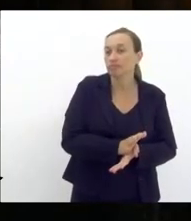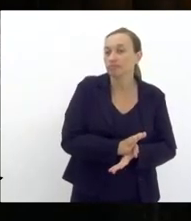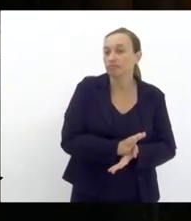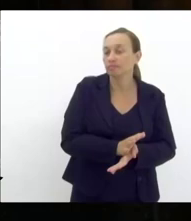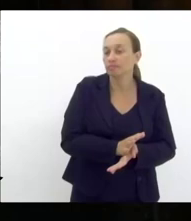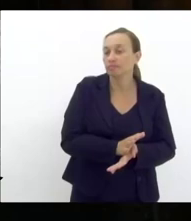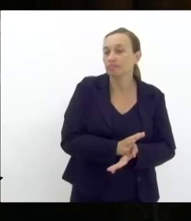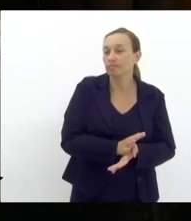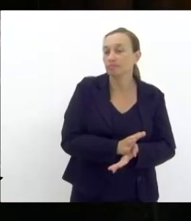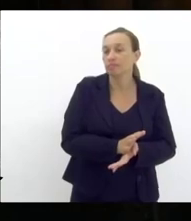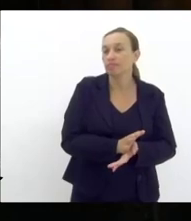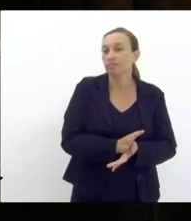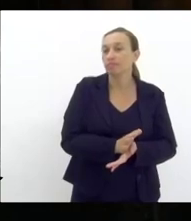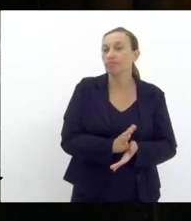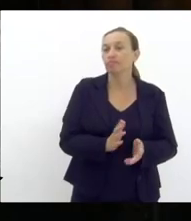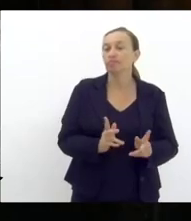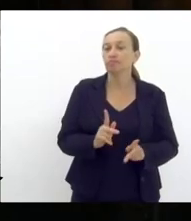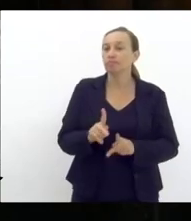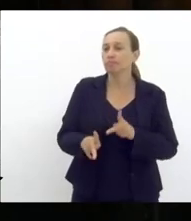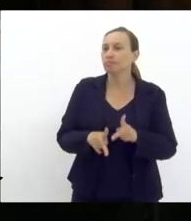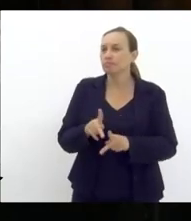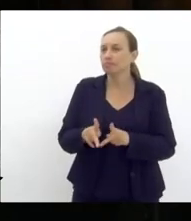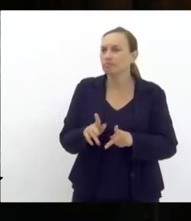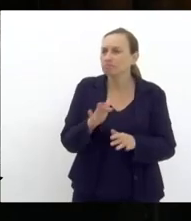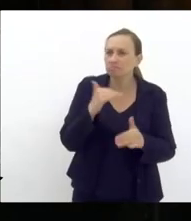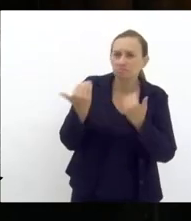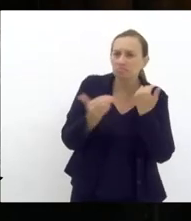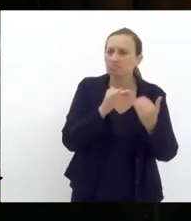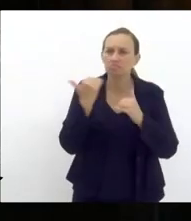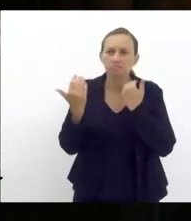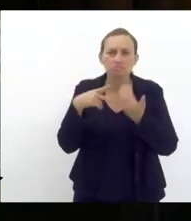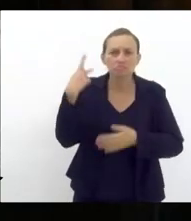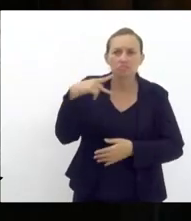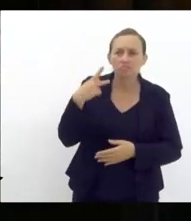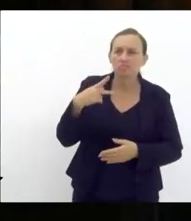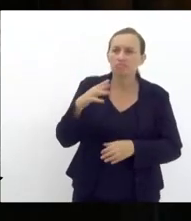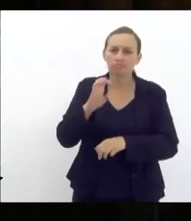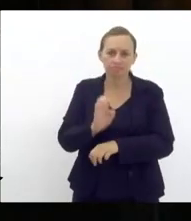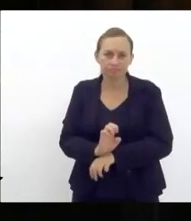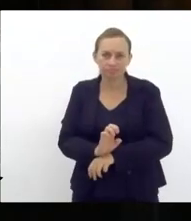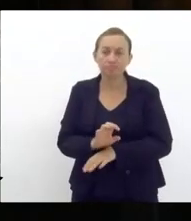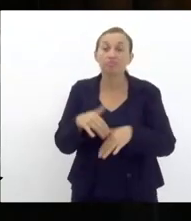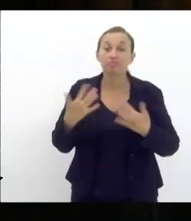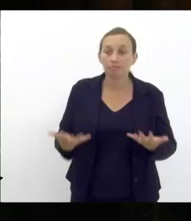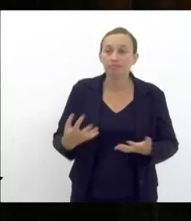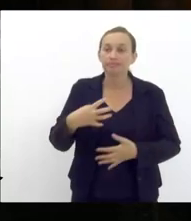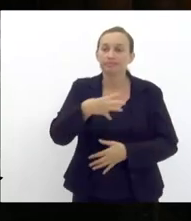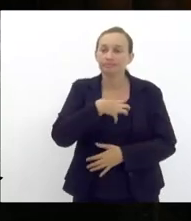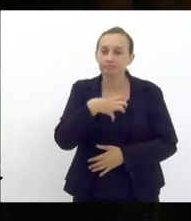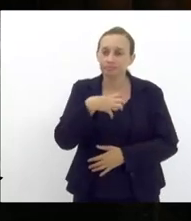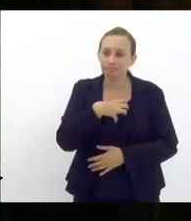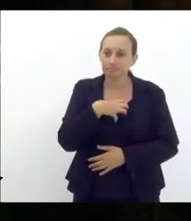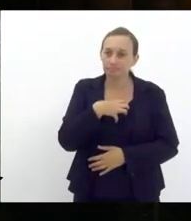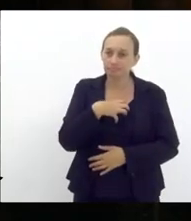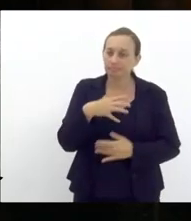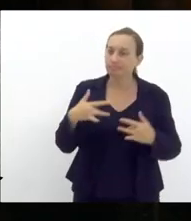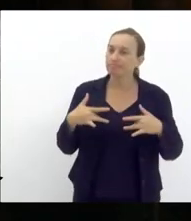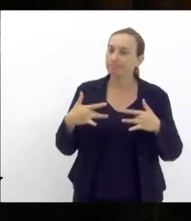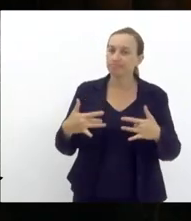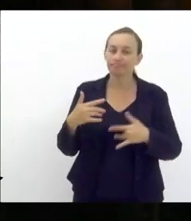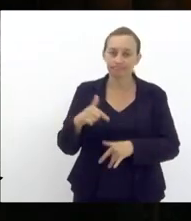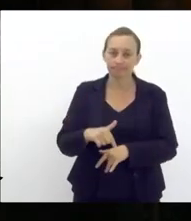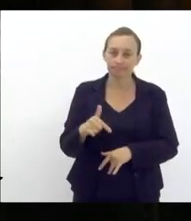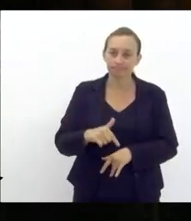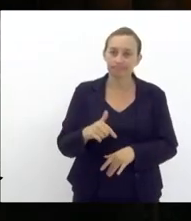levar a população a ser morta por uma política de Estado então sentido me solidarizar